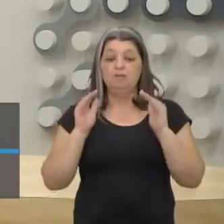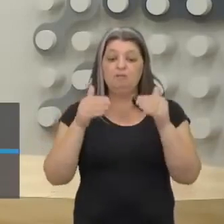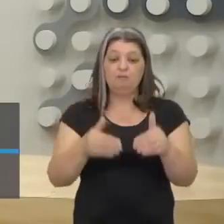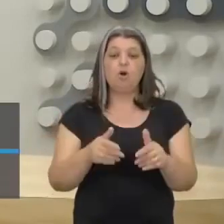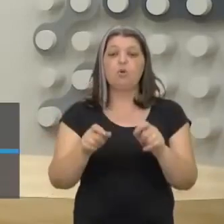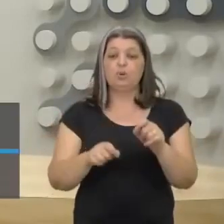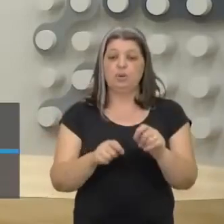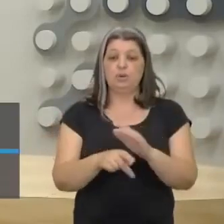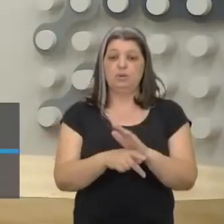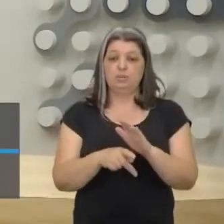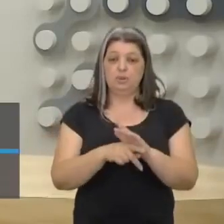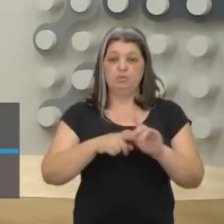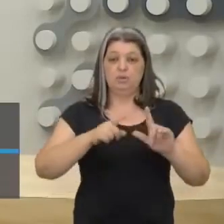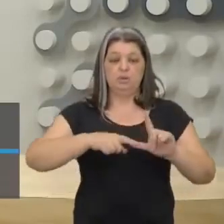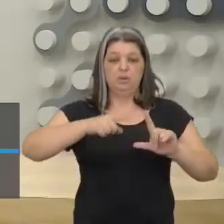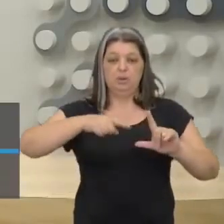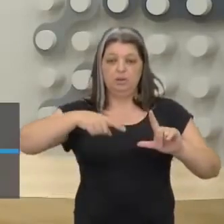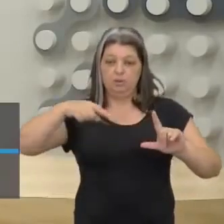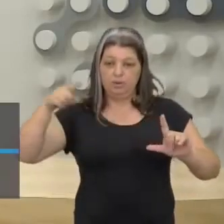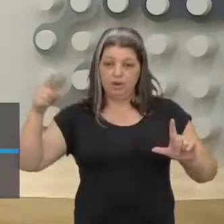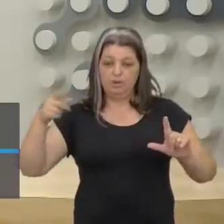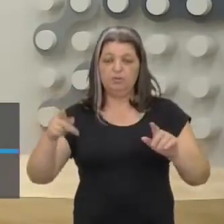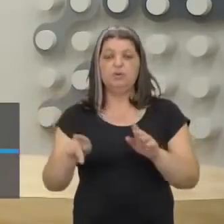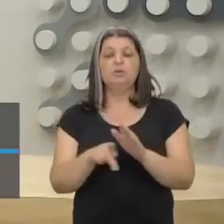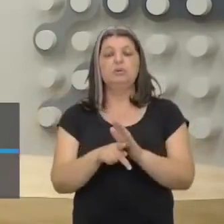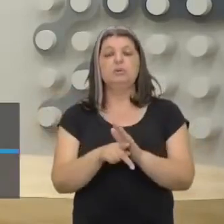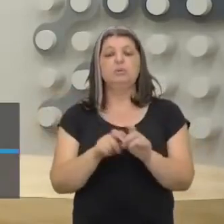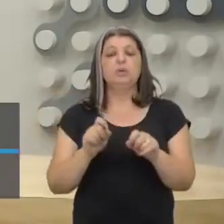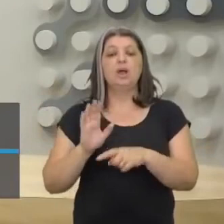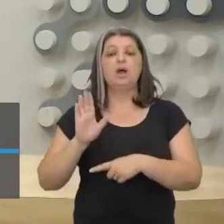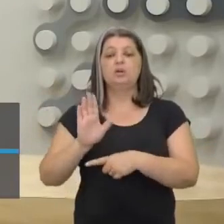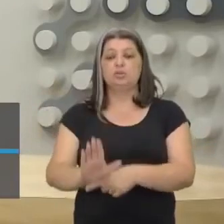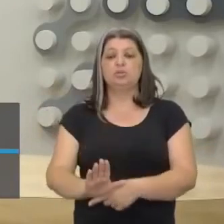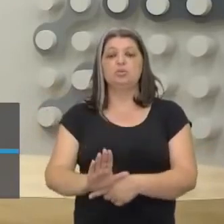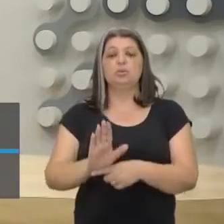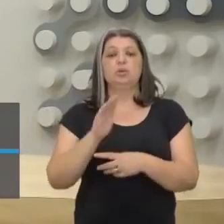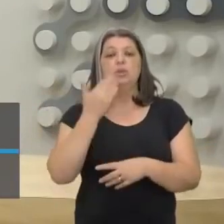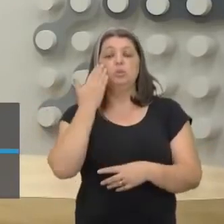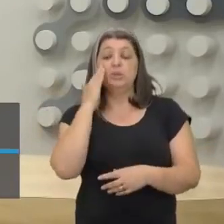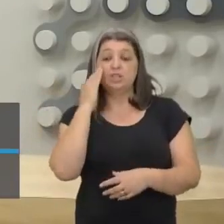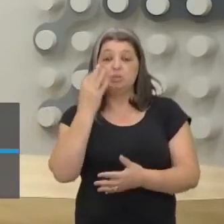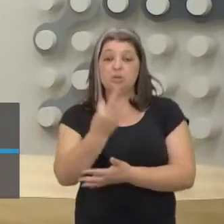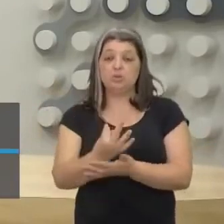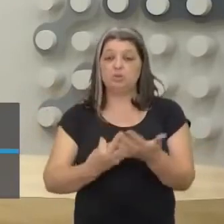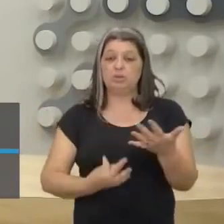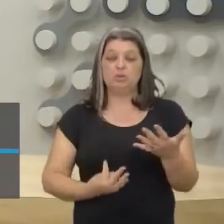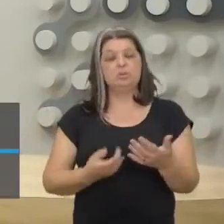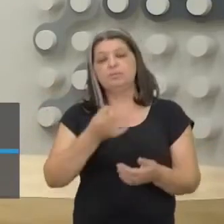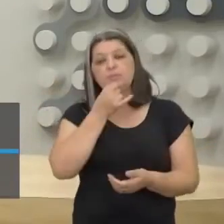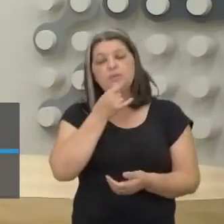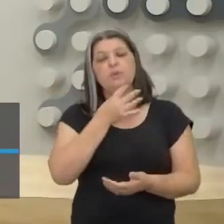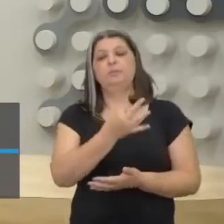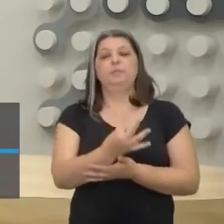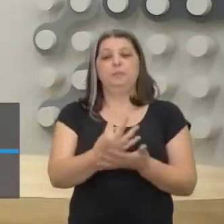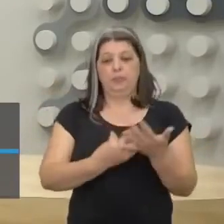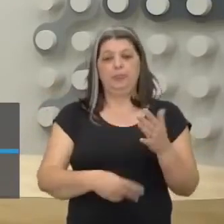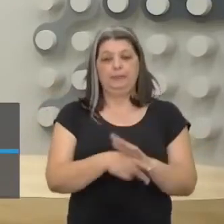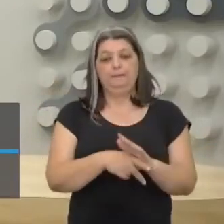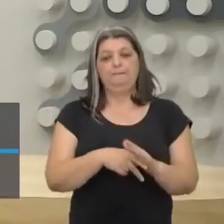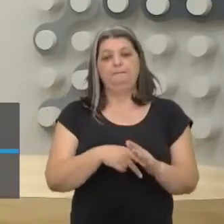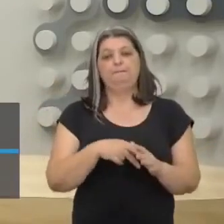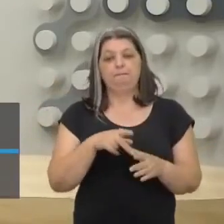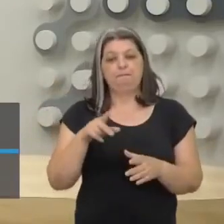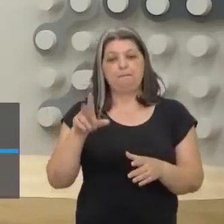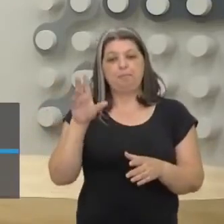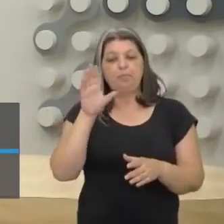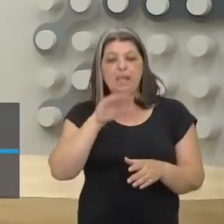na questão do infográfico e como ele auxilia na interpretação do texto. Então, eu tenho lá um texto escrito, verbal, bonitinho,